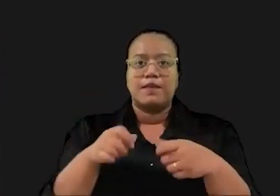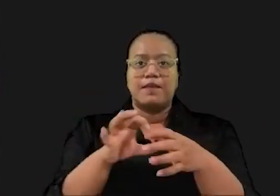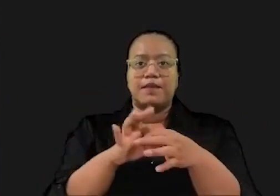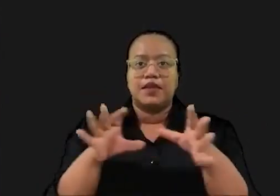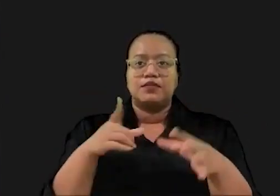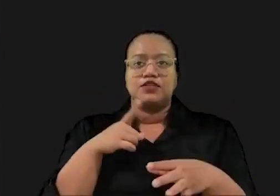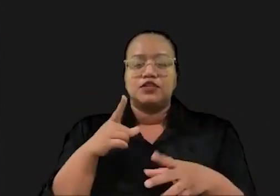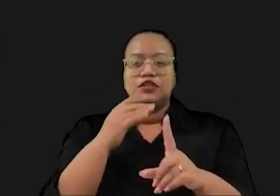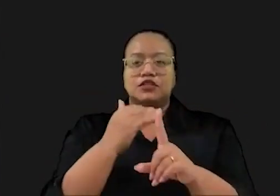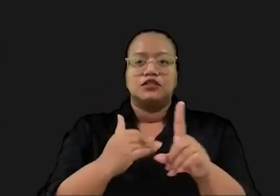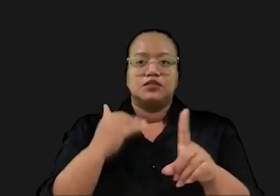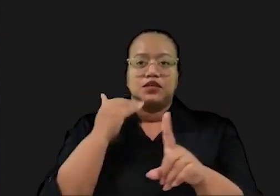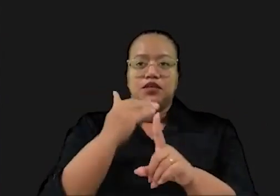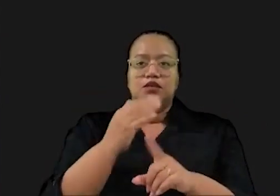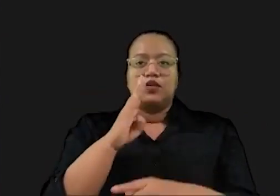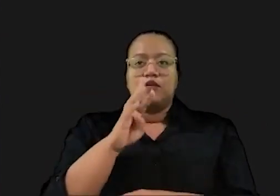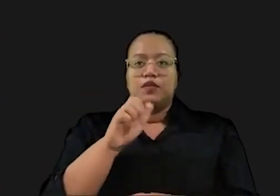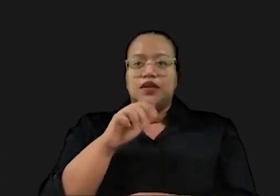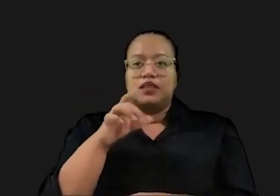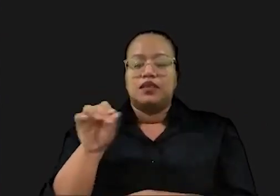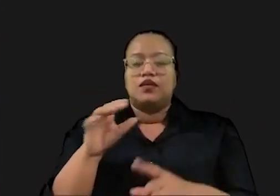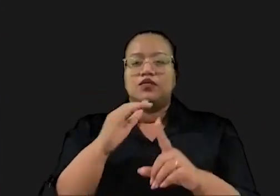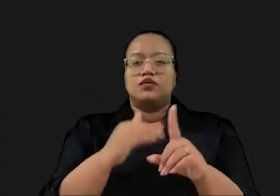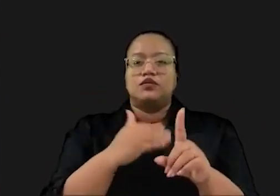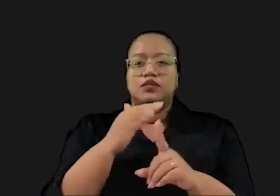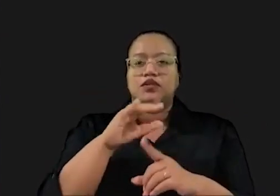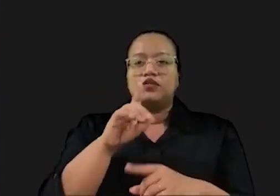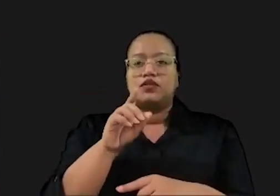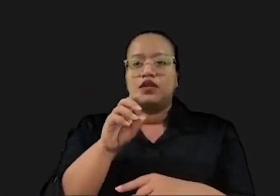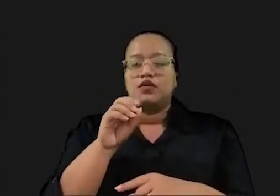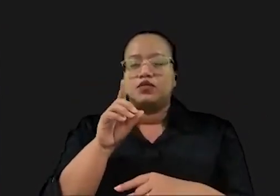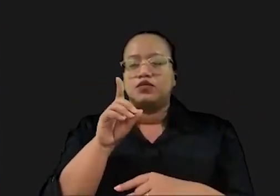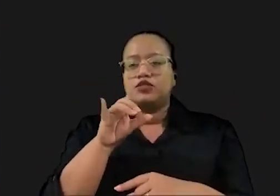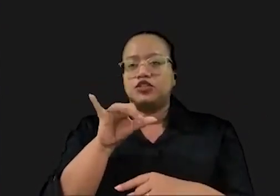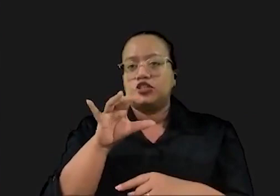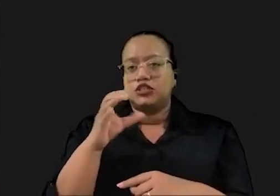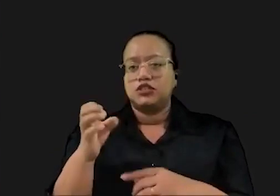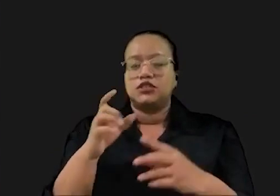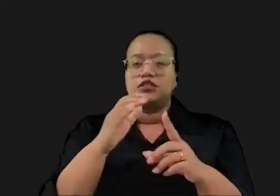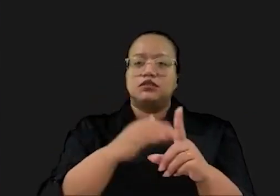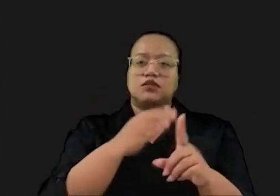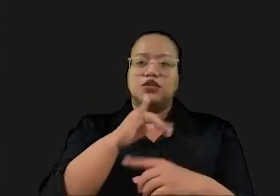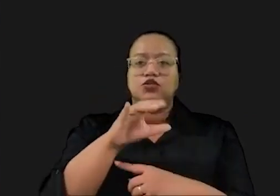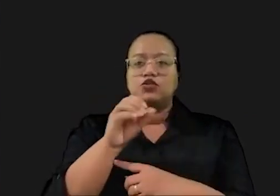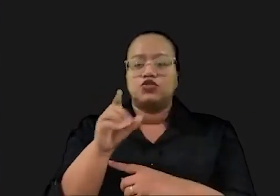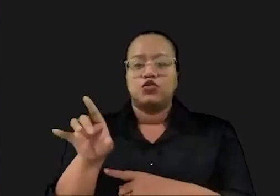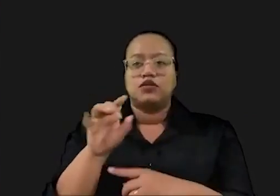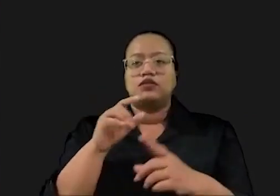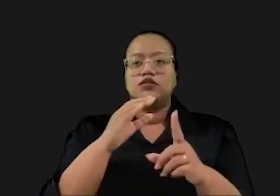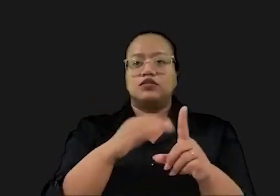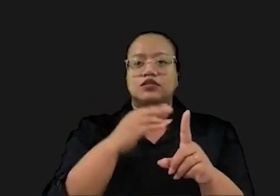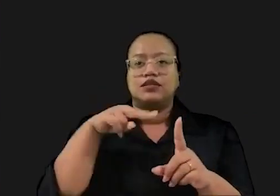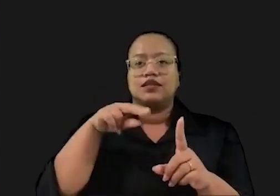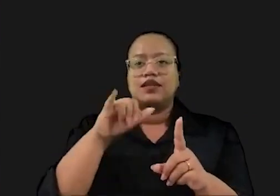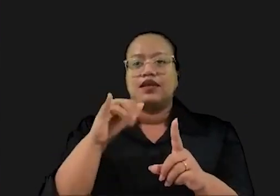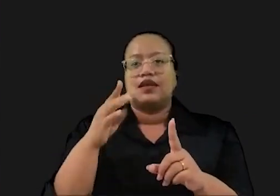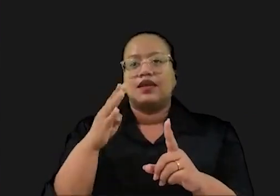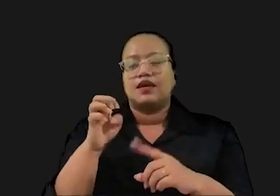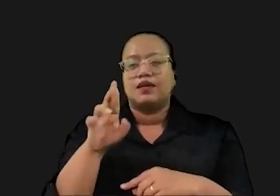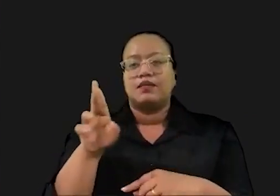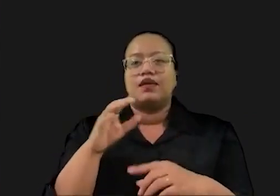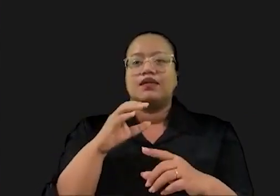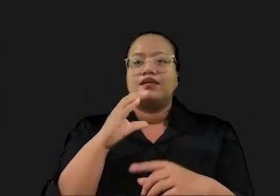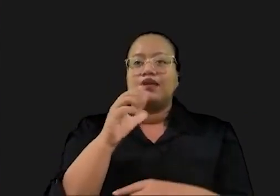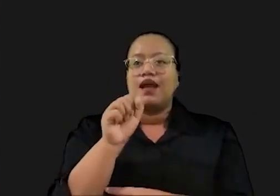a desembargadora Daldice, como a desembargadora Joana, como o doutor Naiber, como Carlos Alberto, como o Caio,